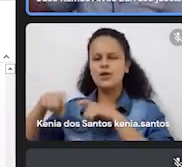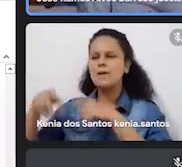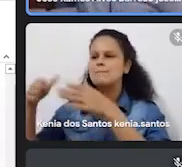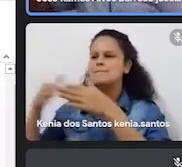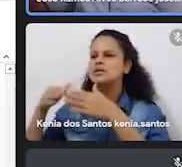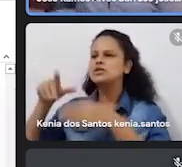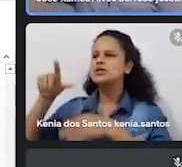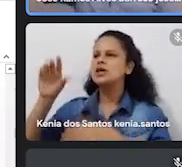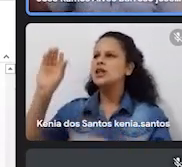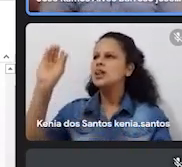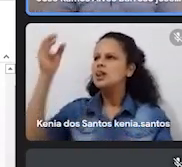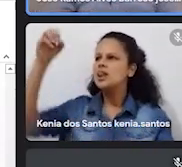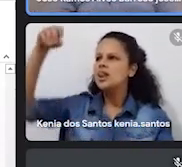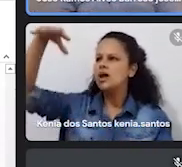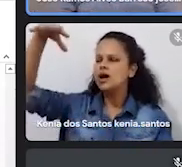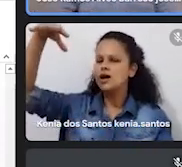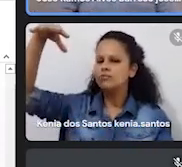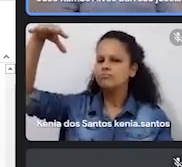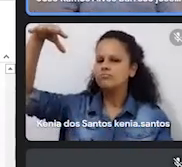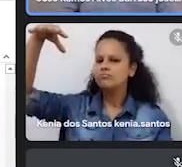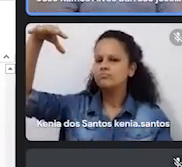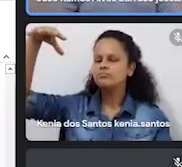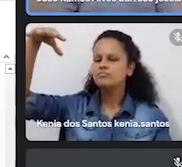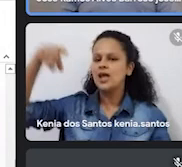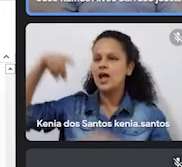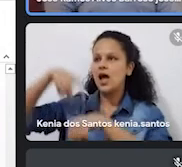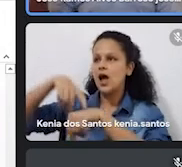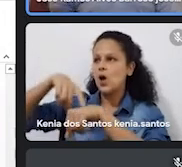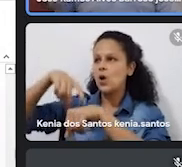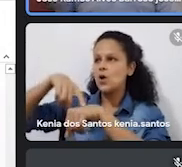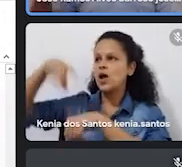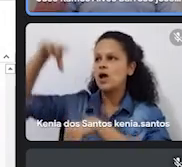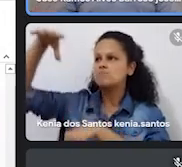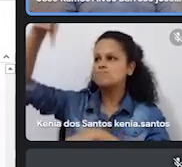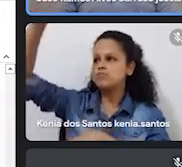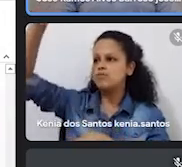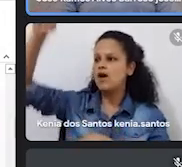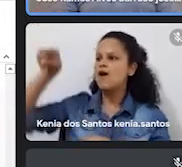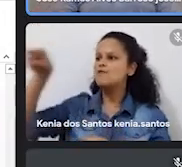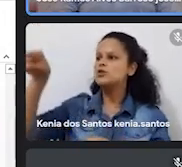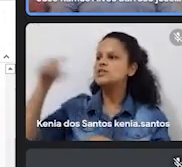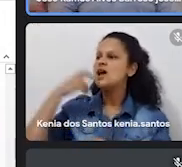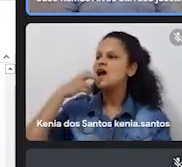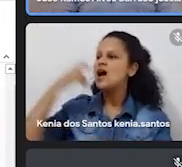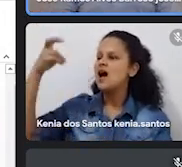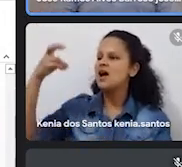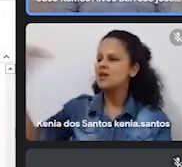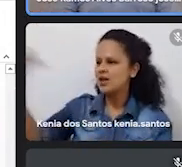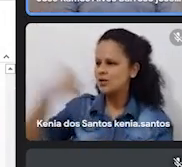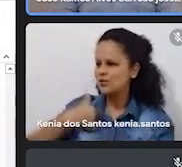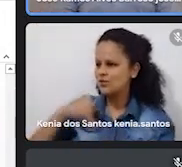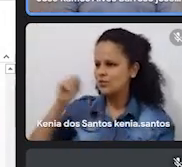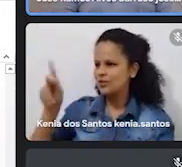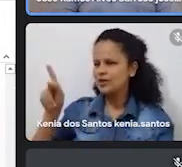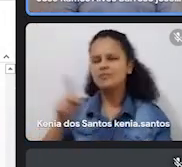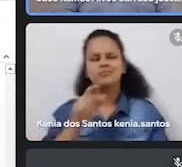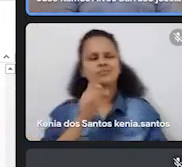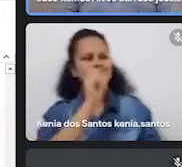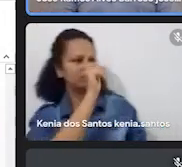assim, deixa aí, quando apagar, você grita aqui e me avisa. Ele, tá bom.